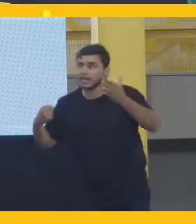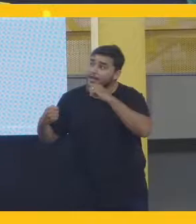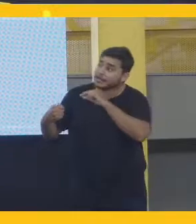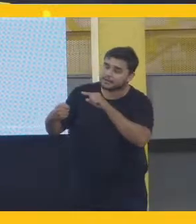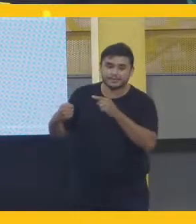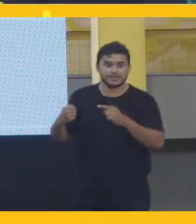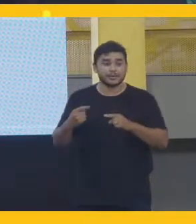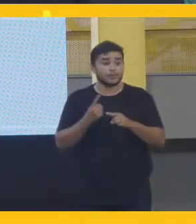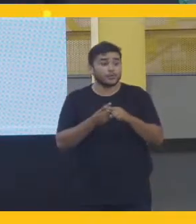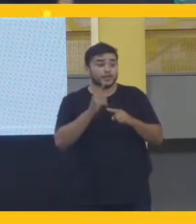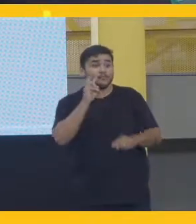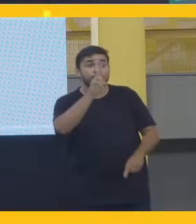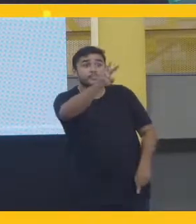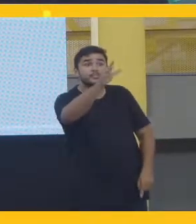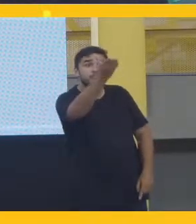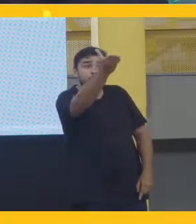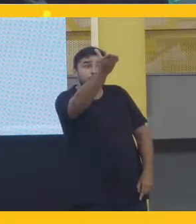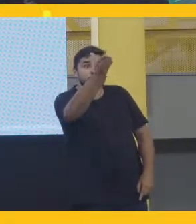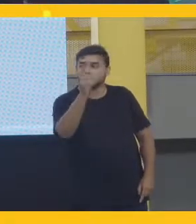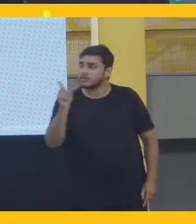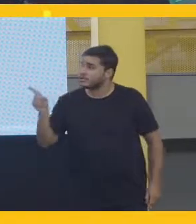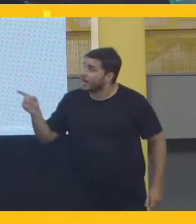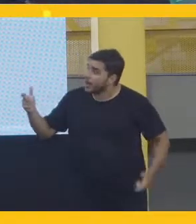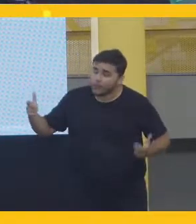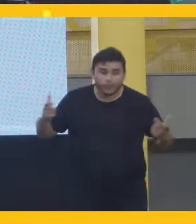Oi, trocar aqui o...